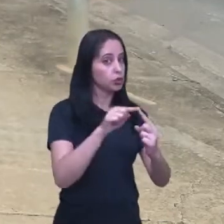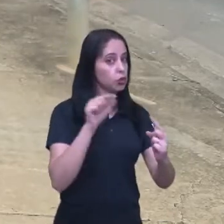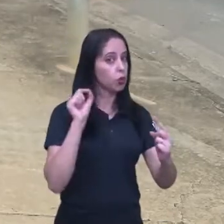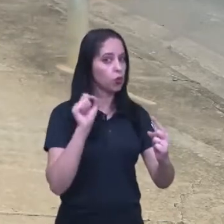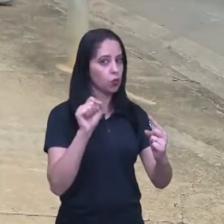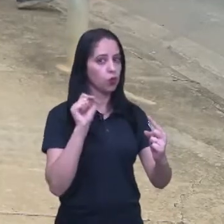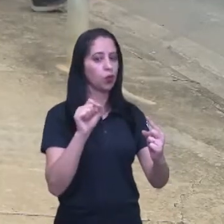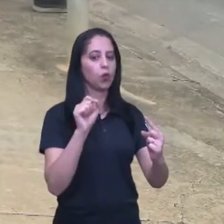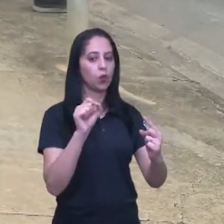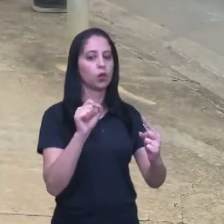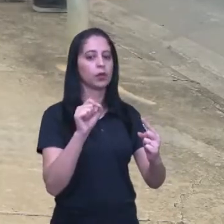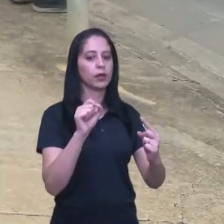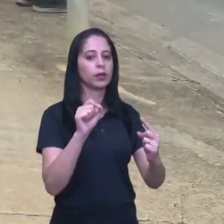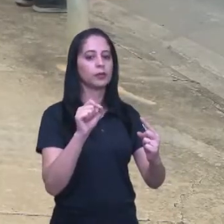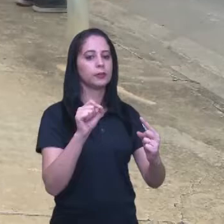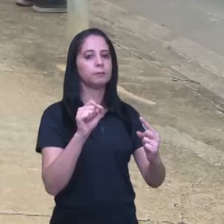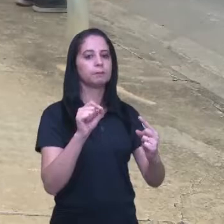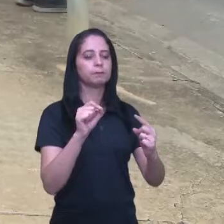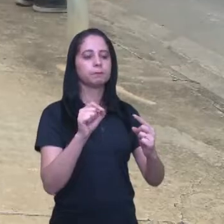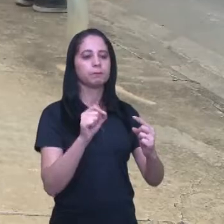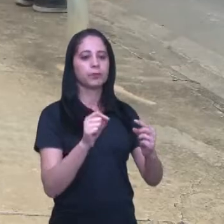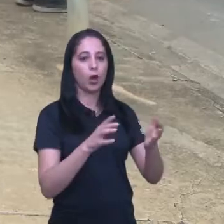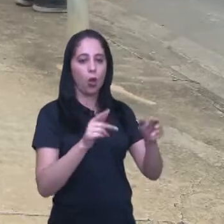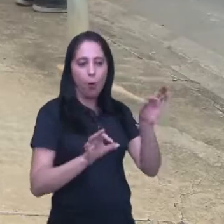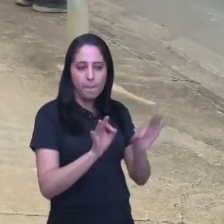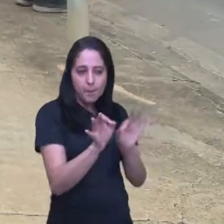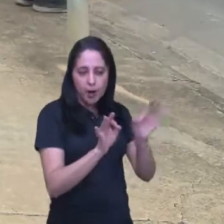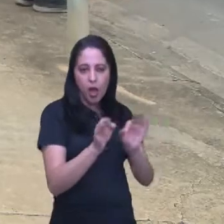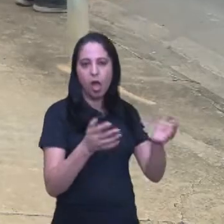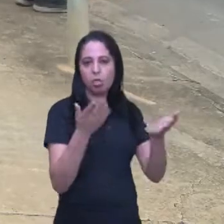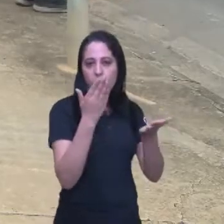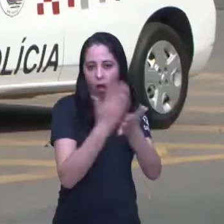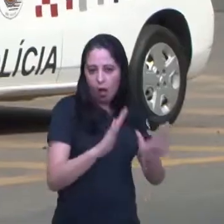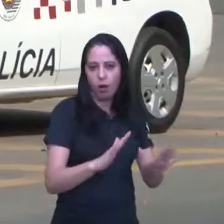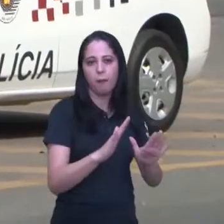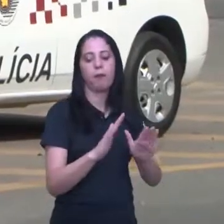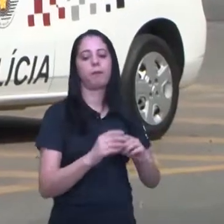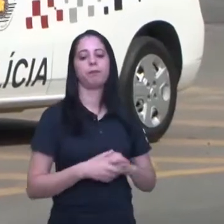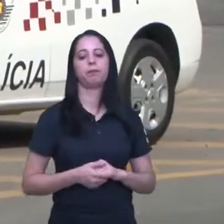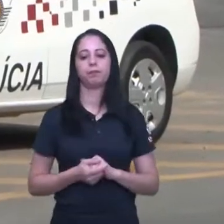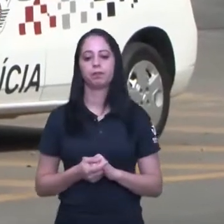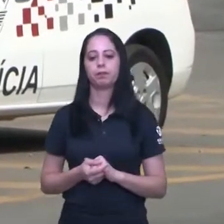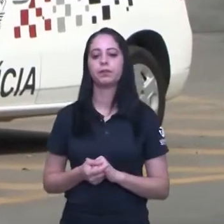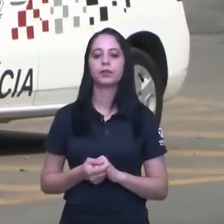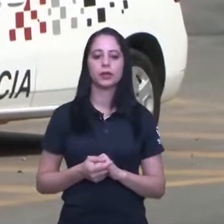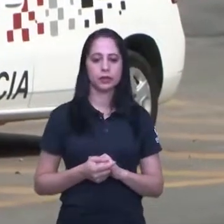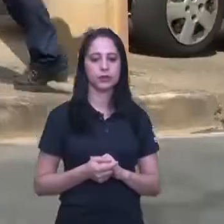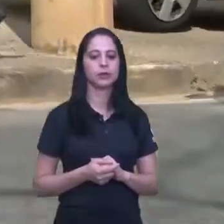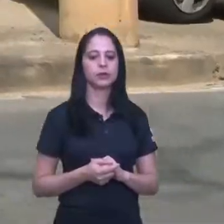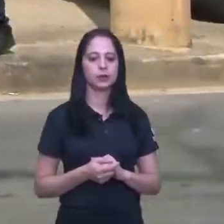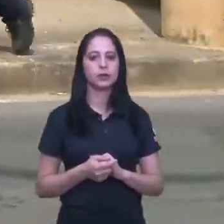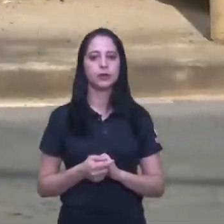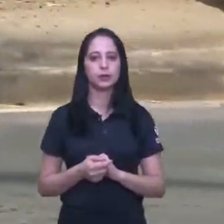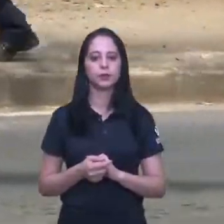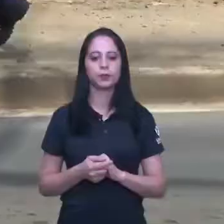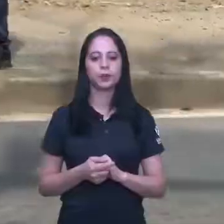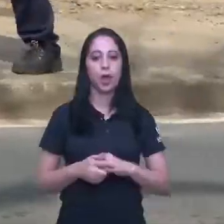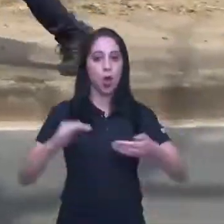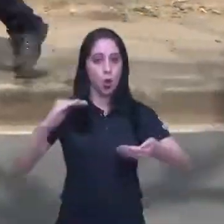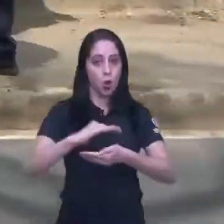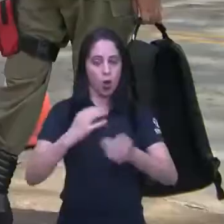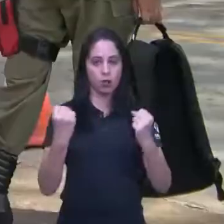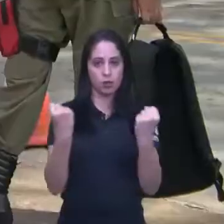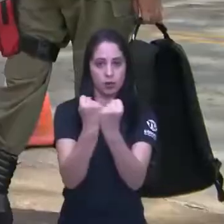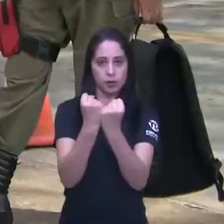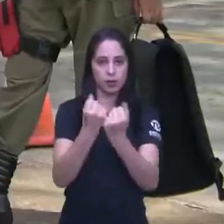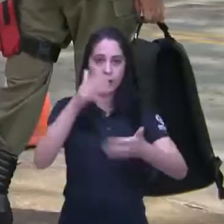contingência passa se tornar eficaz e efetivo A partir dessa finalização das plantas o teste foi avaliado por membros da Defesa Civil